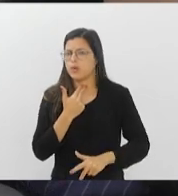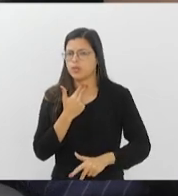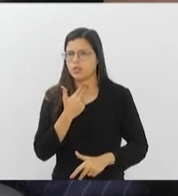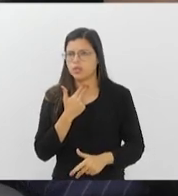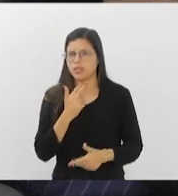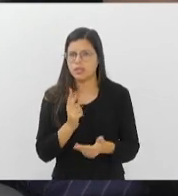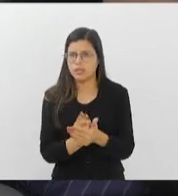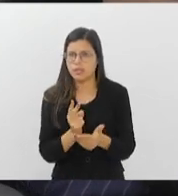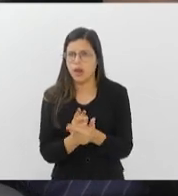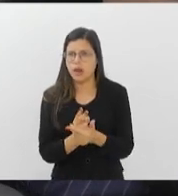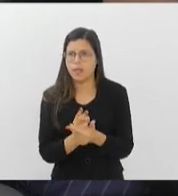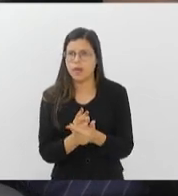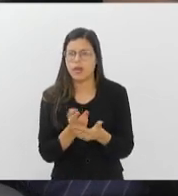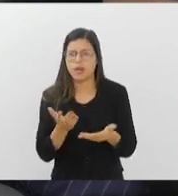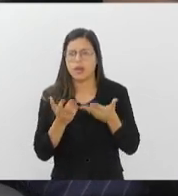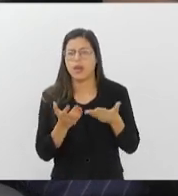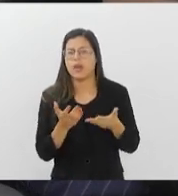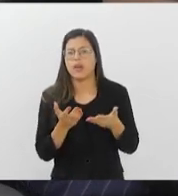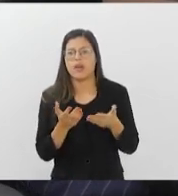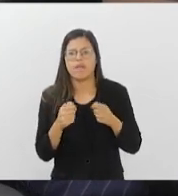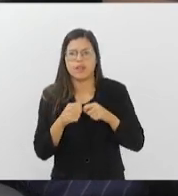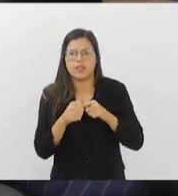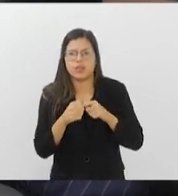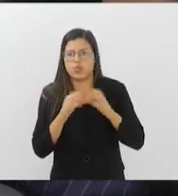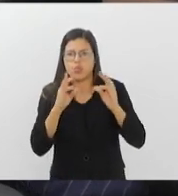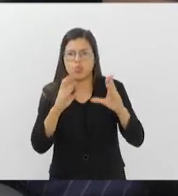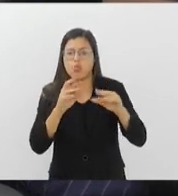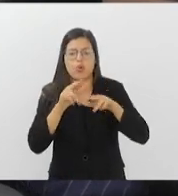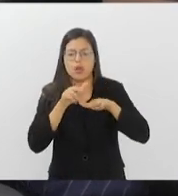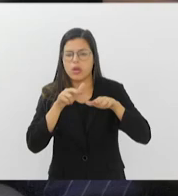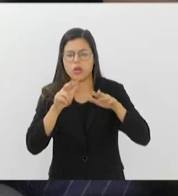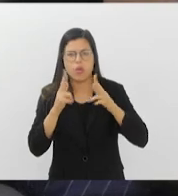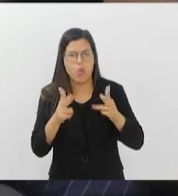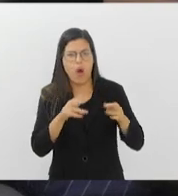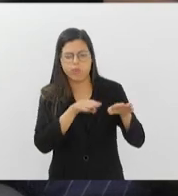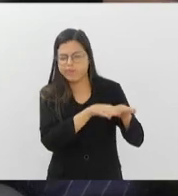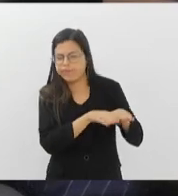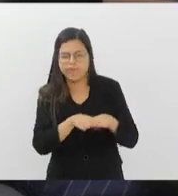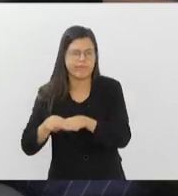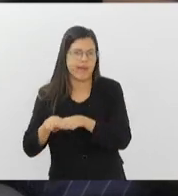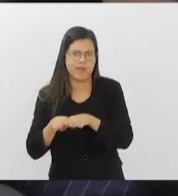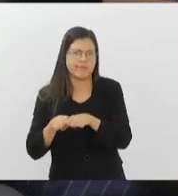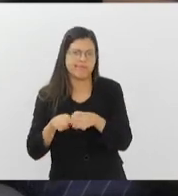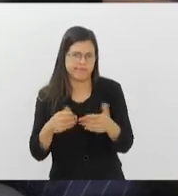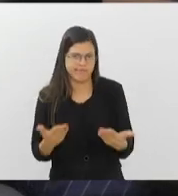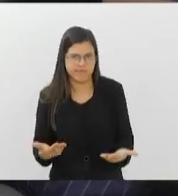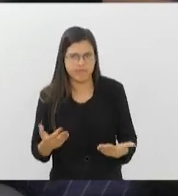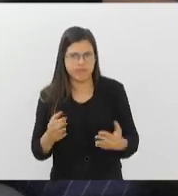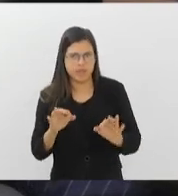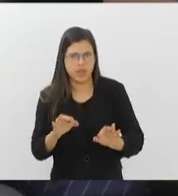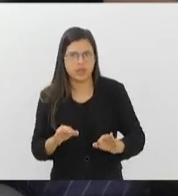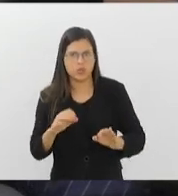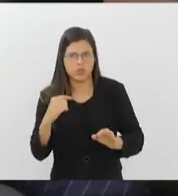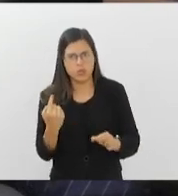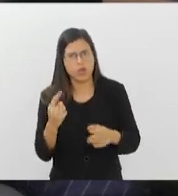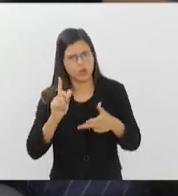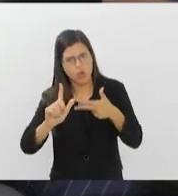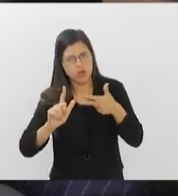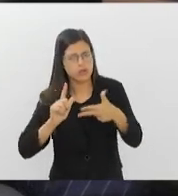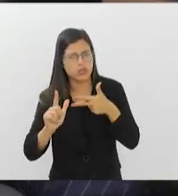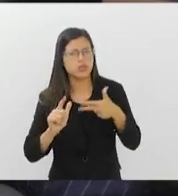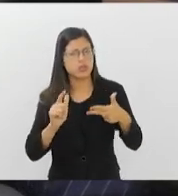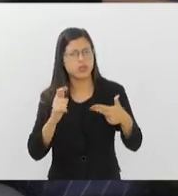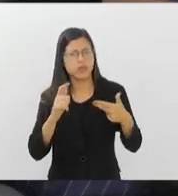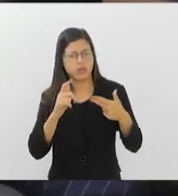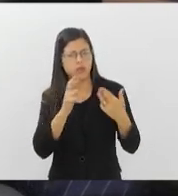uma exceção como regra. Fazer lei aqui cabe a gente, que é do legislativo, não é verdade? E esse fato aqui acontecendo isso vai